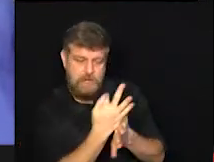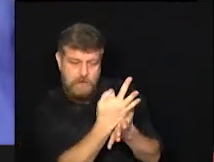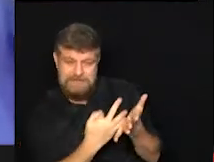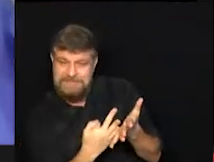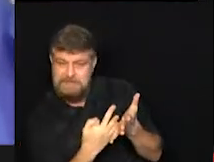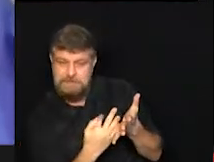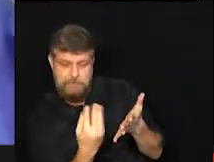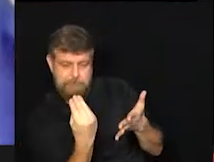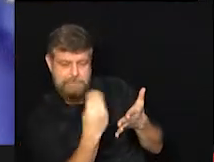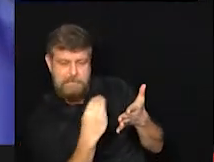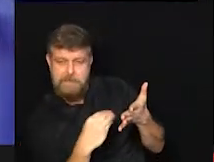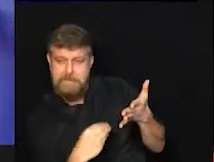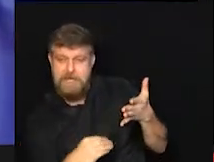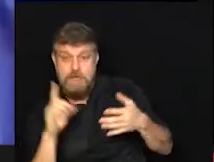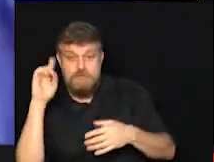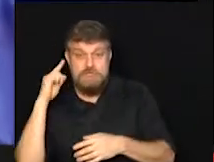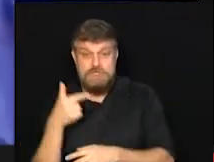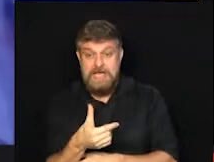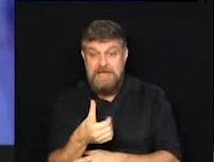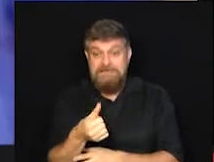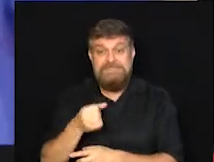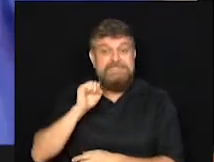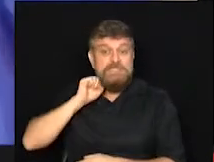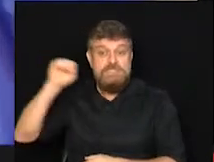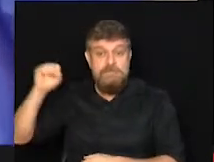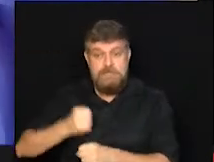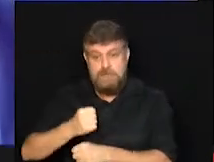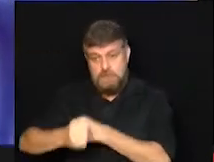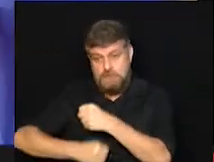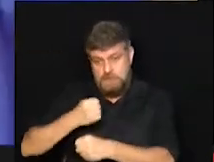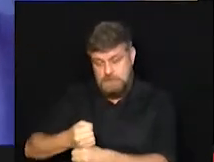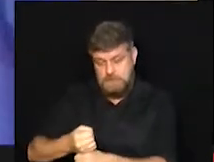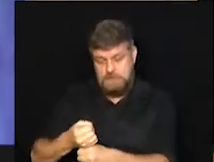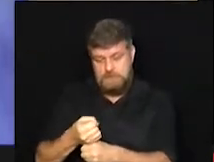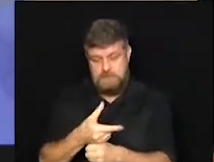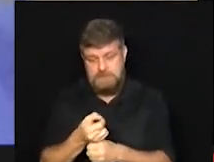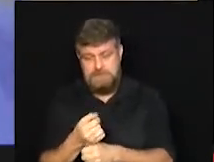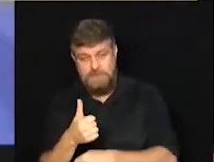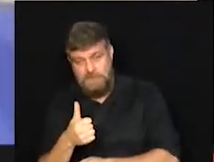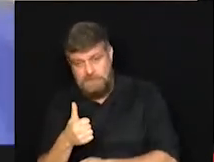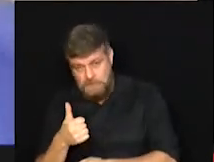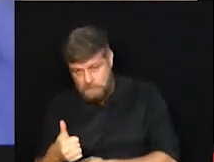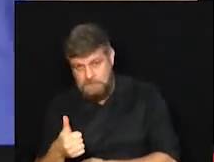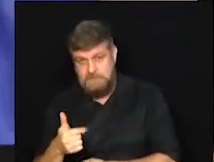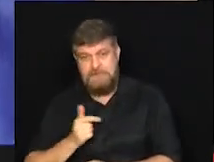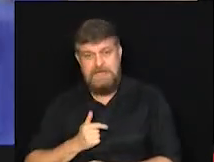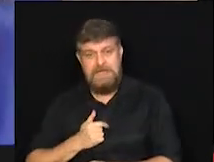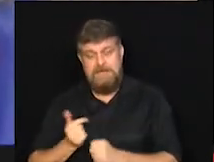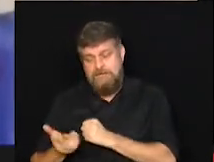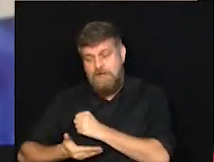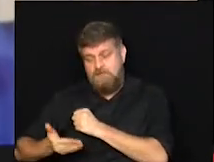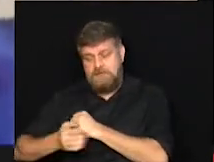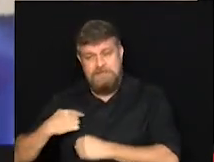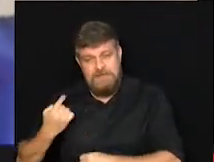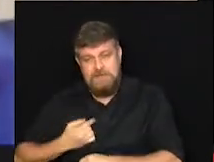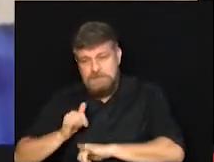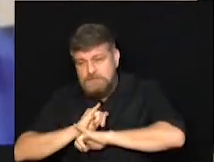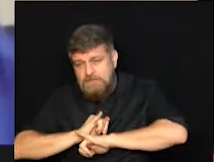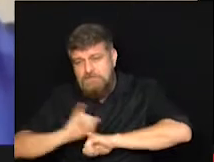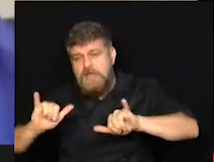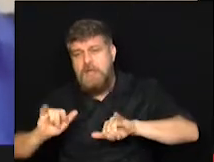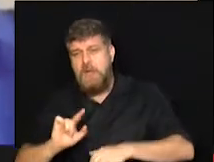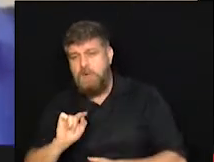legal lá do dia 26 de abril de 2001. É fundamental que a gente registre aqui, de nossa parte,